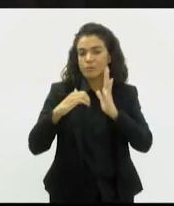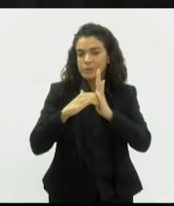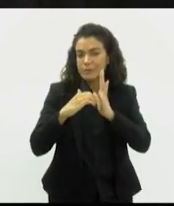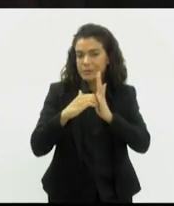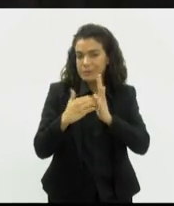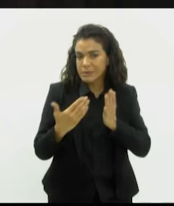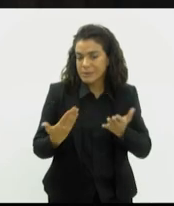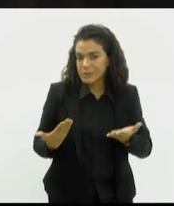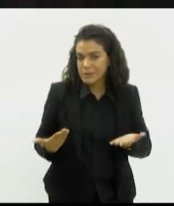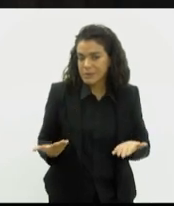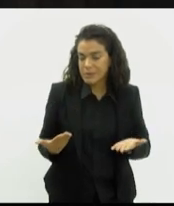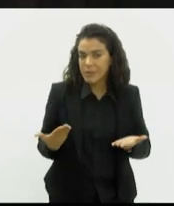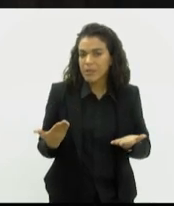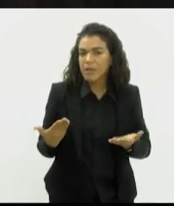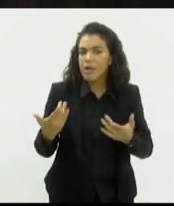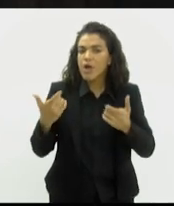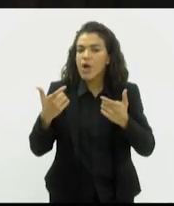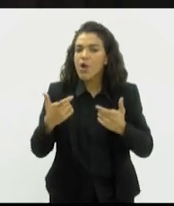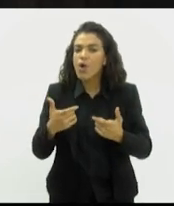Onde estão as